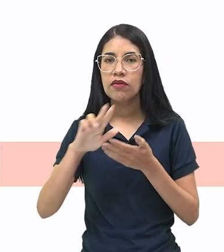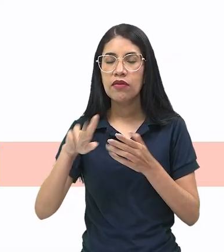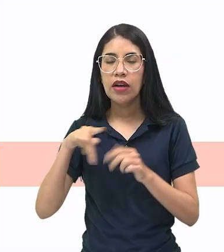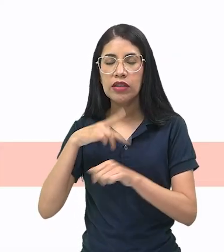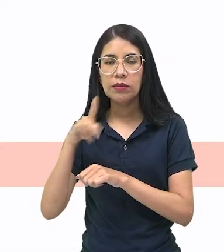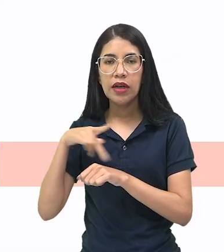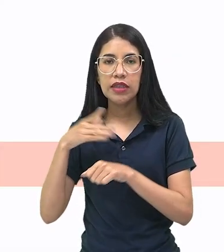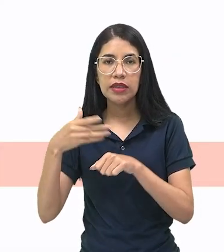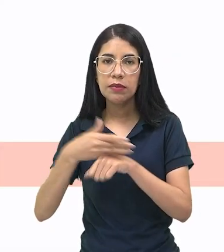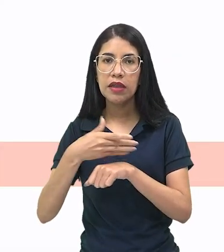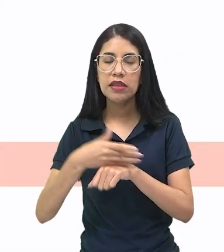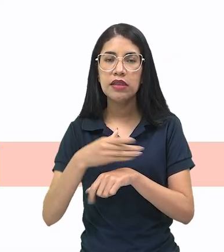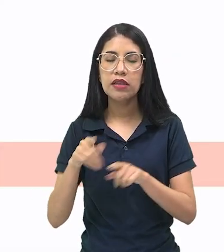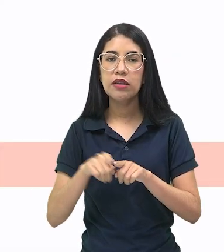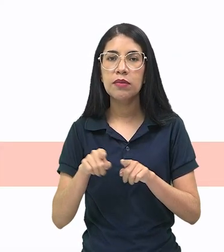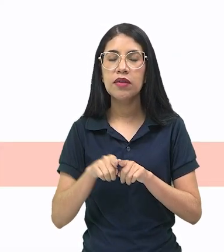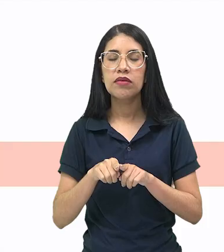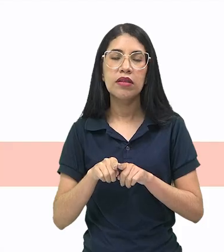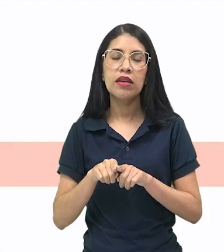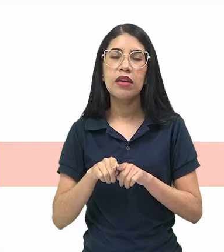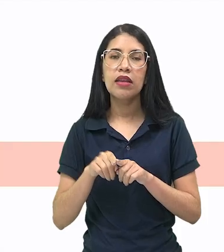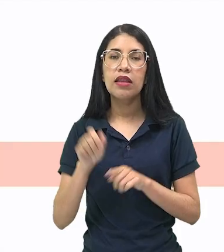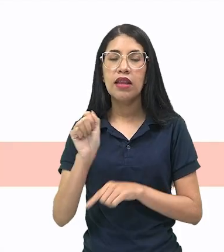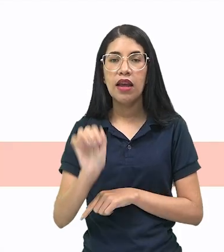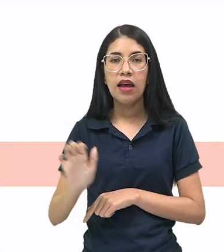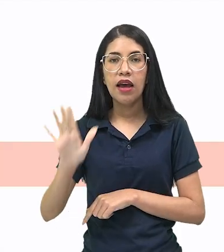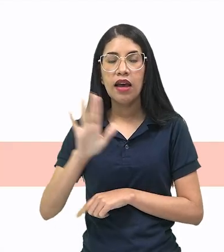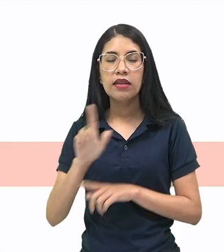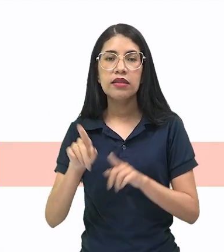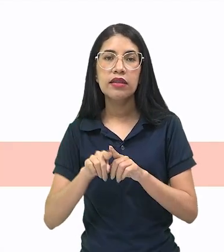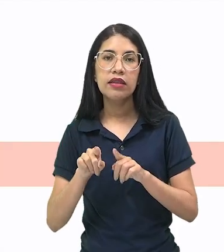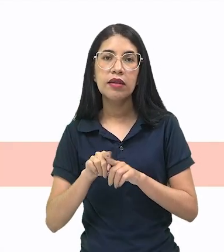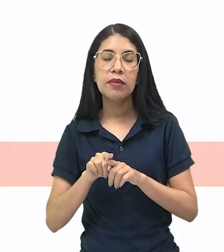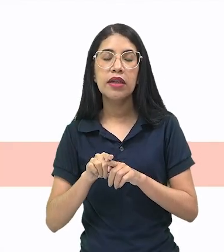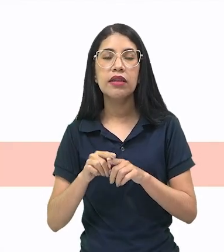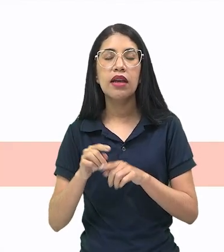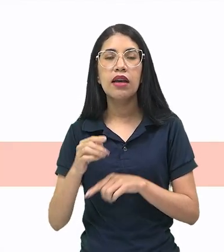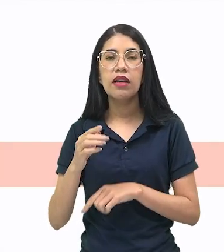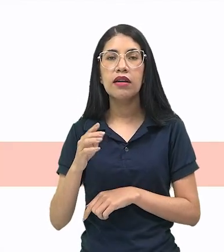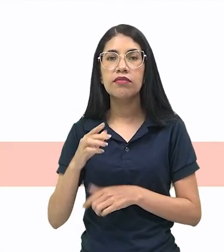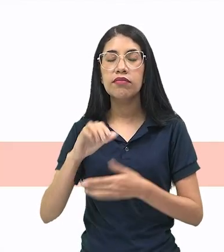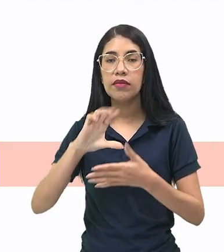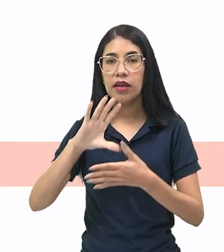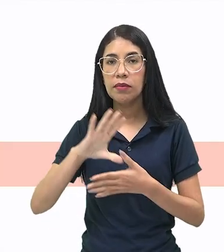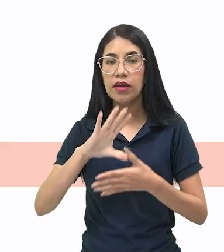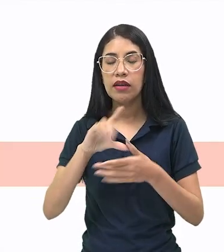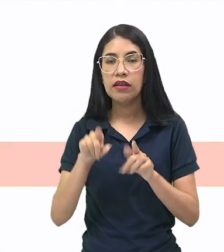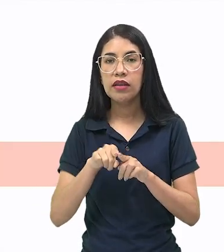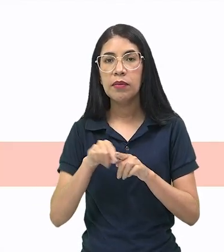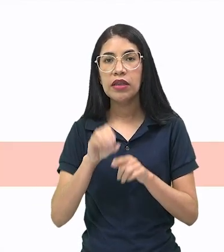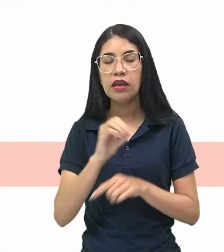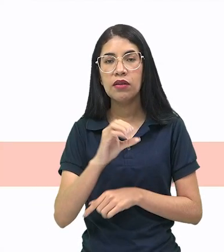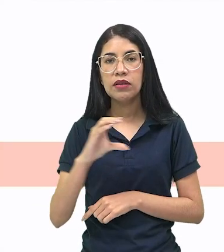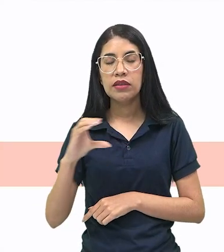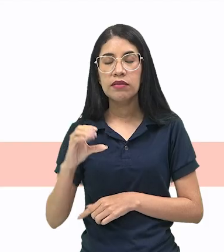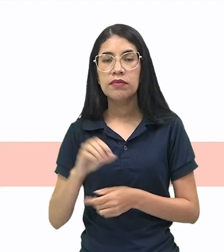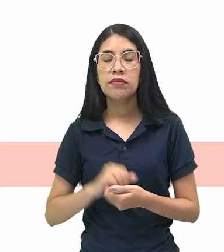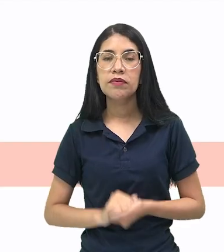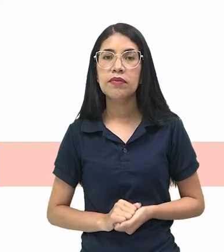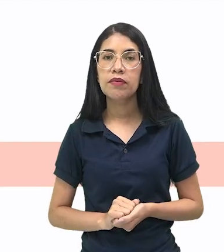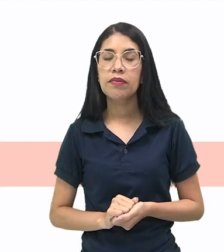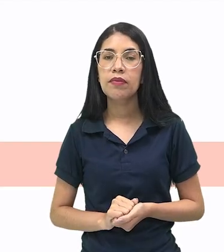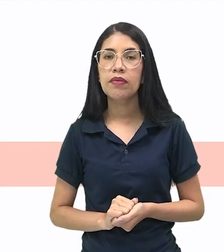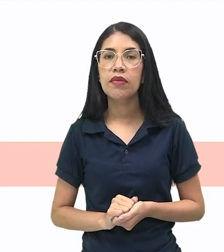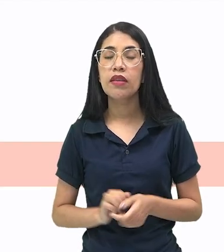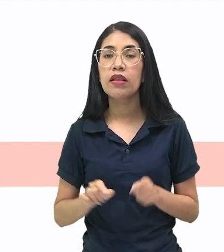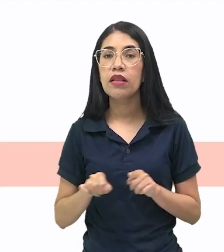países, tanto na Ásia como também no continente americano e na Oceania, certo?